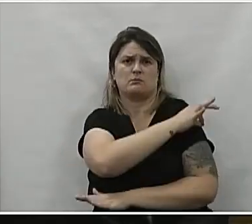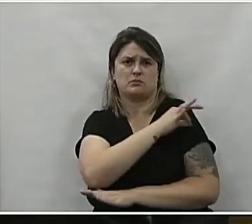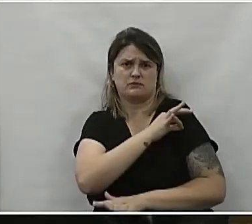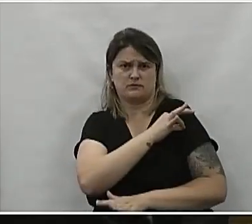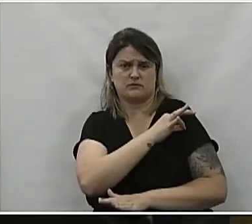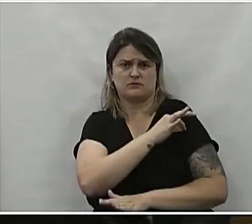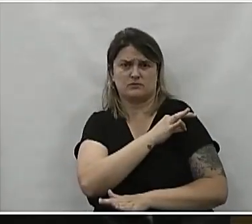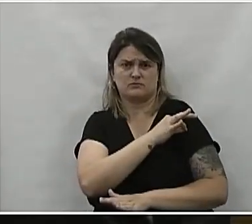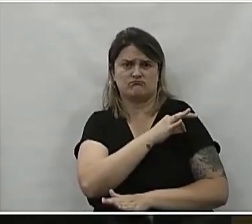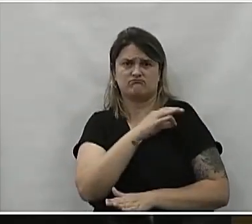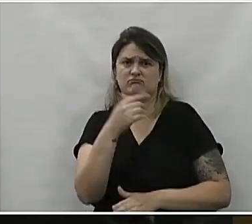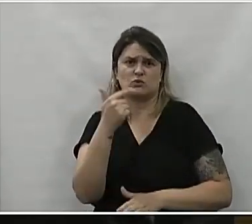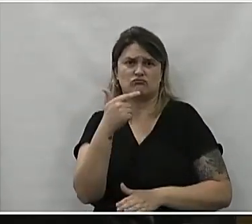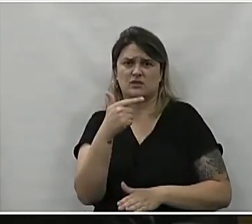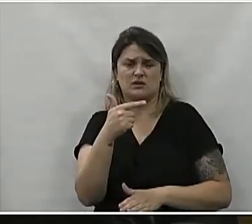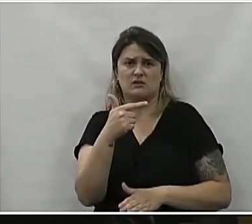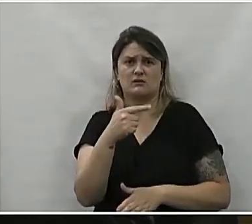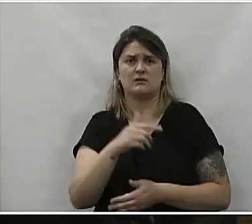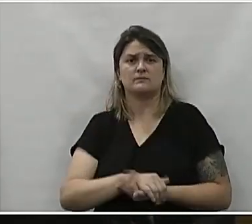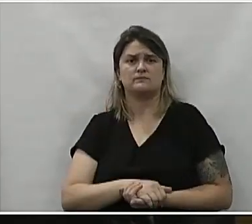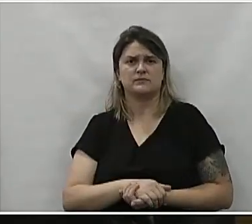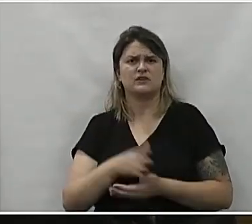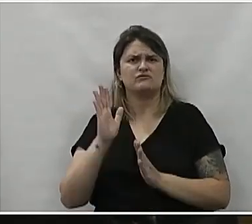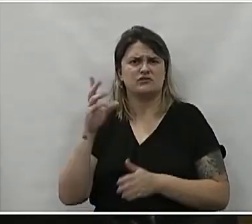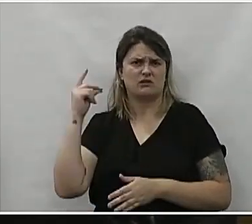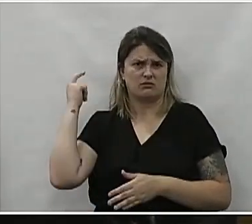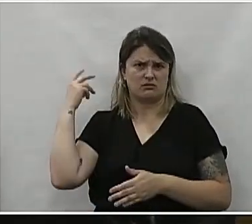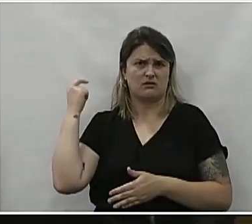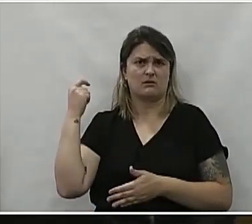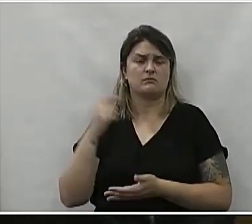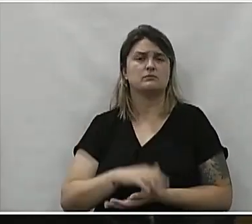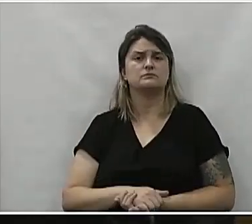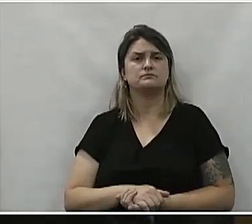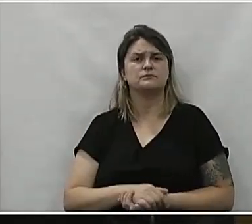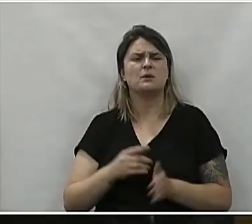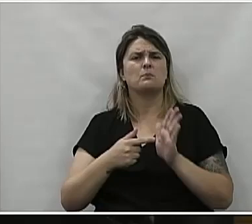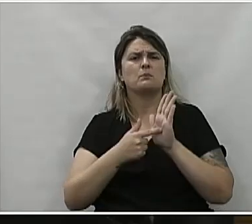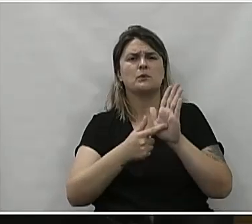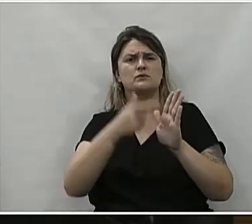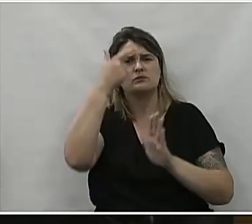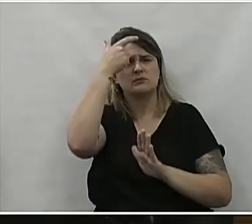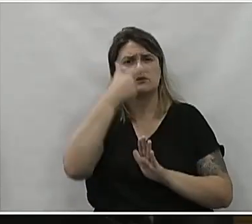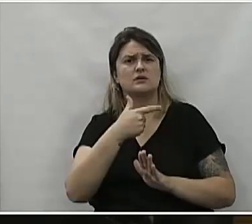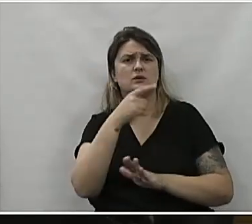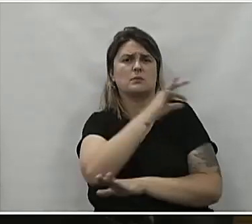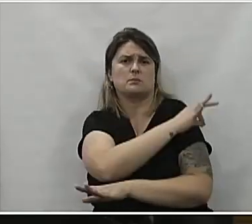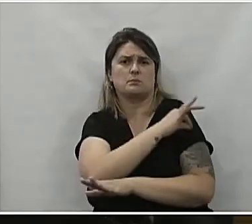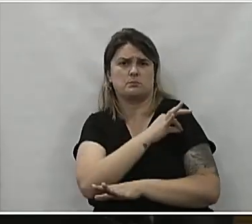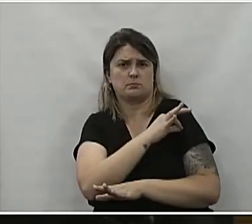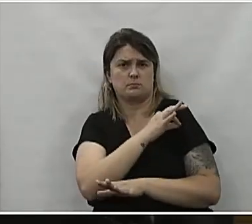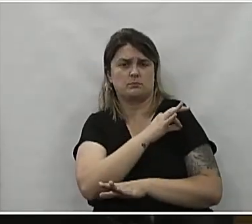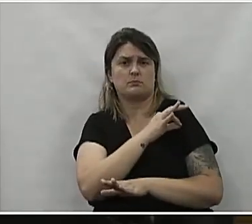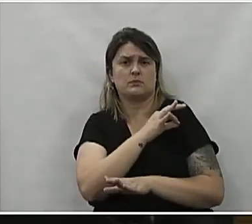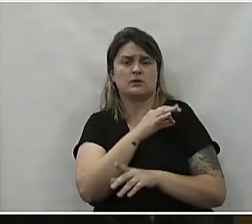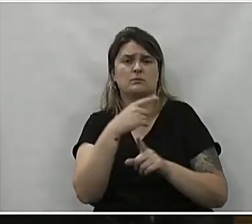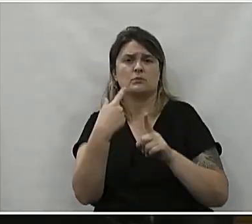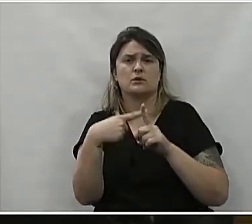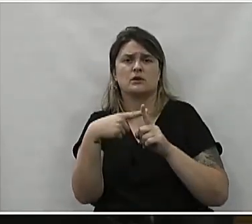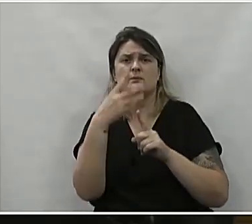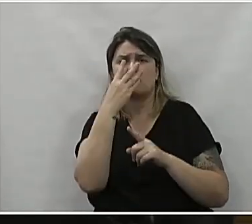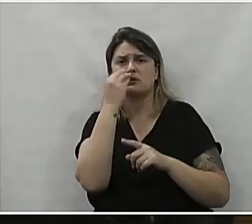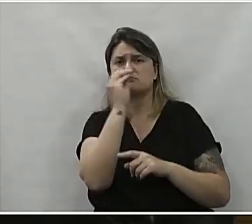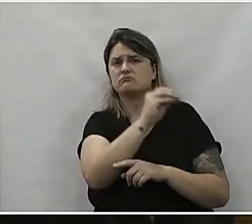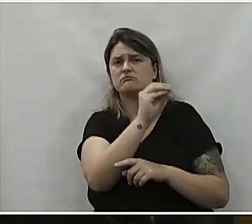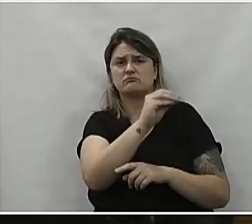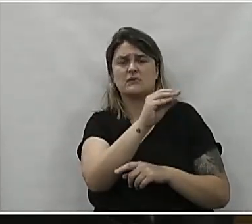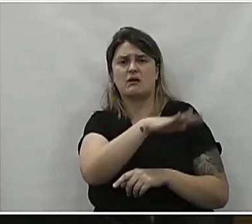Que não tem Na verdade Faz muito tempo Demonstra o caráter Desse prefeito Pelos descasos